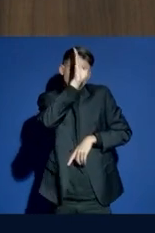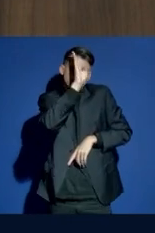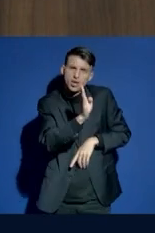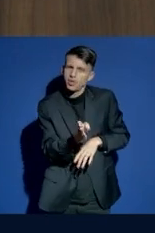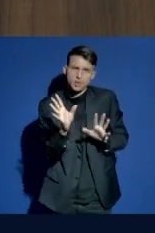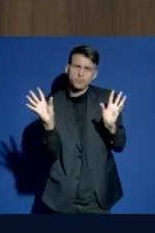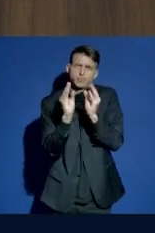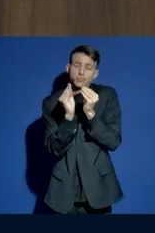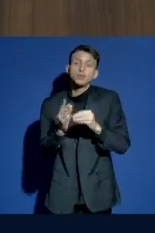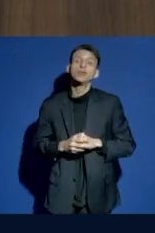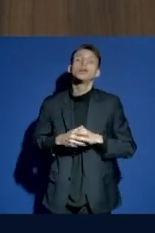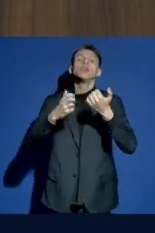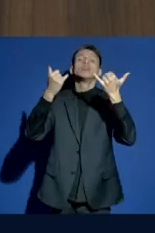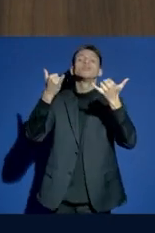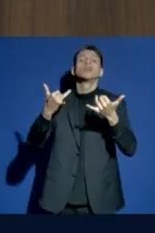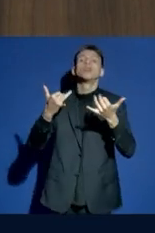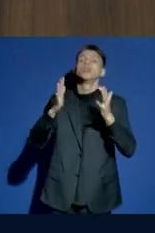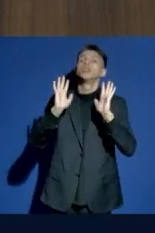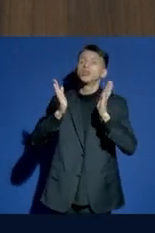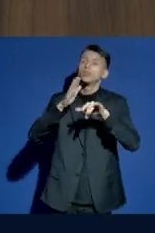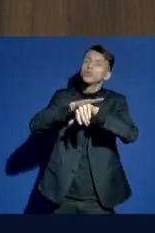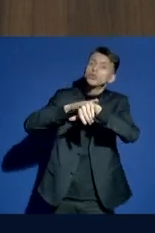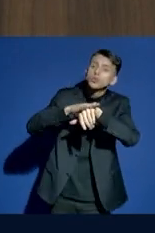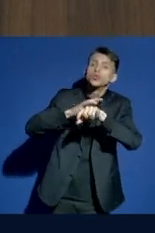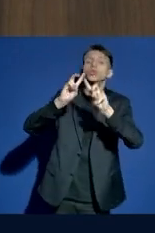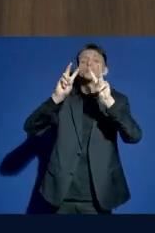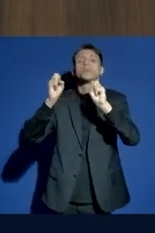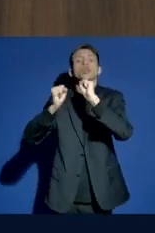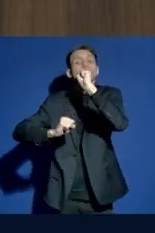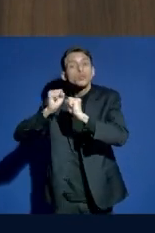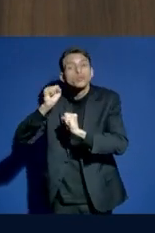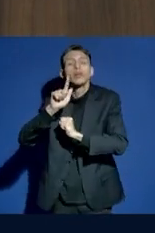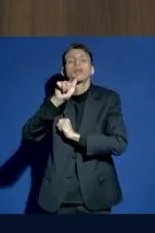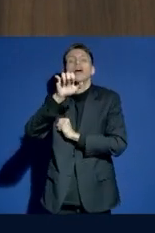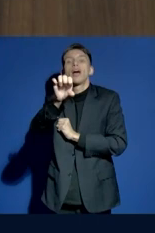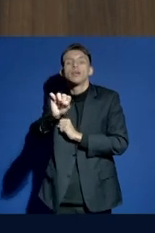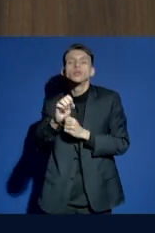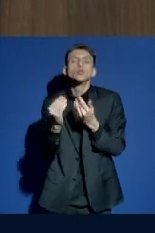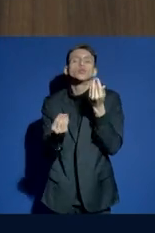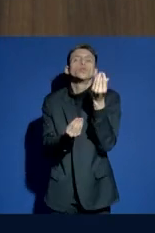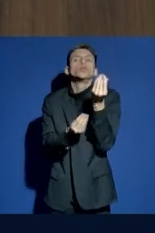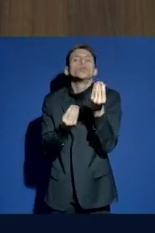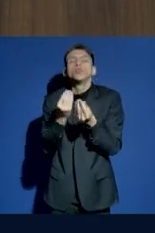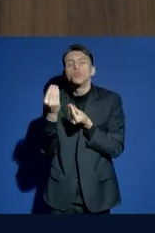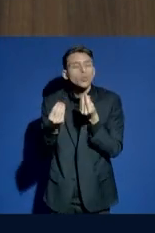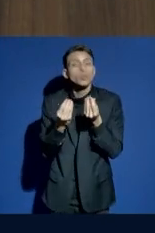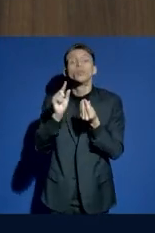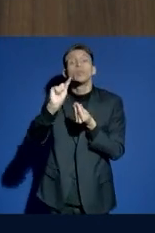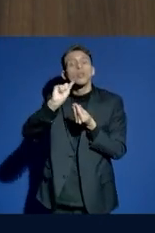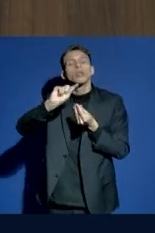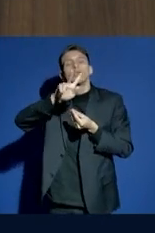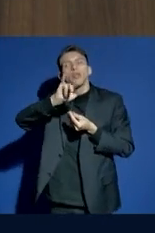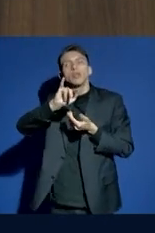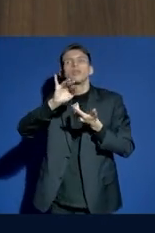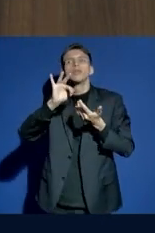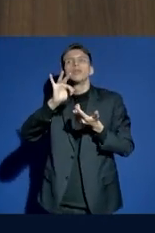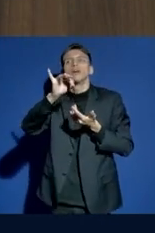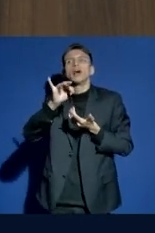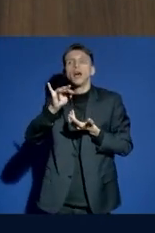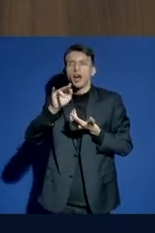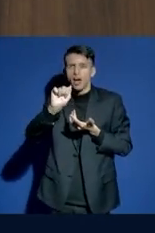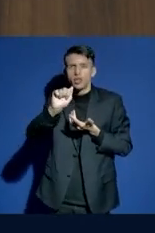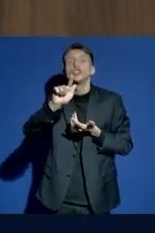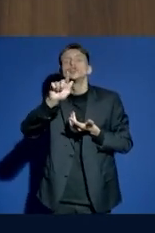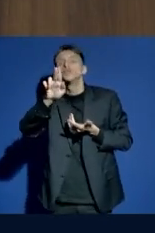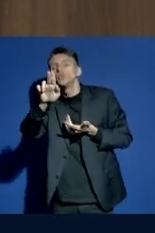curtinhas falar um pouquinho dado que a gente importante da indústria do gás sobre margem Equatorial né E sobre o que que pode ser esclarecer da G1